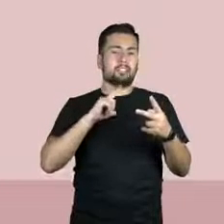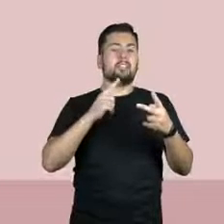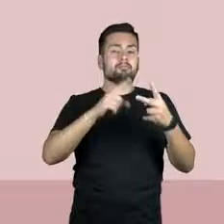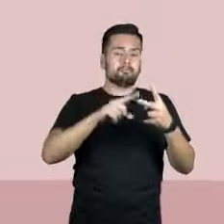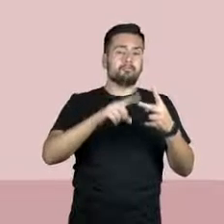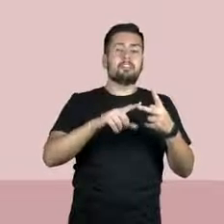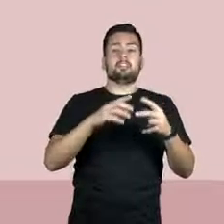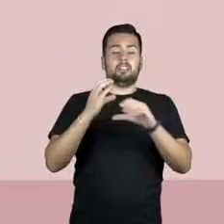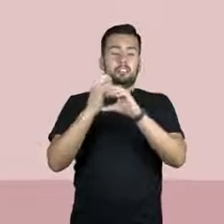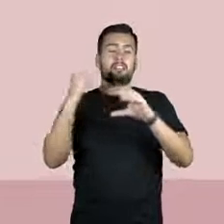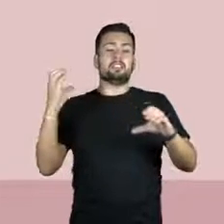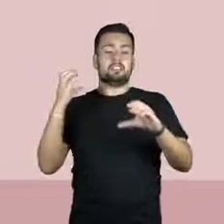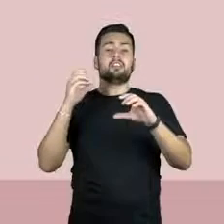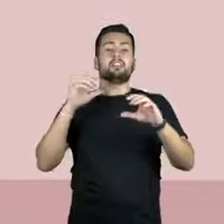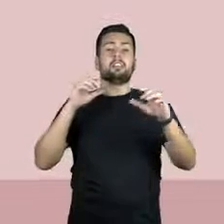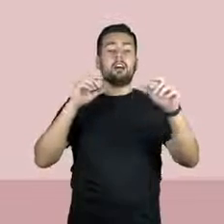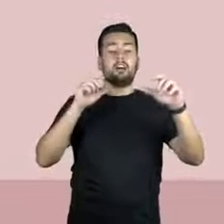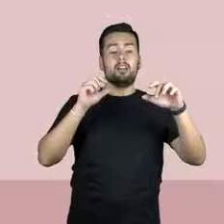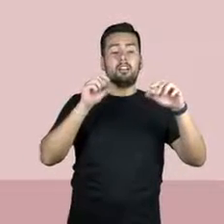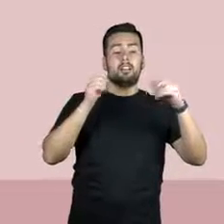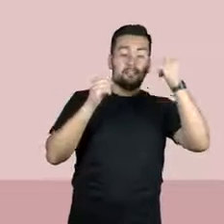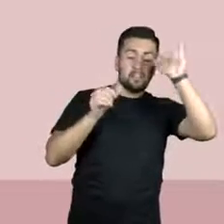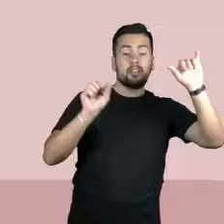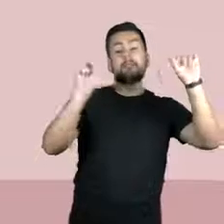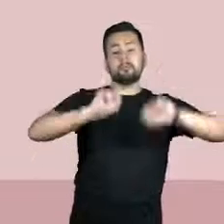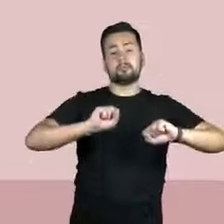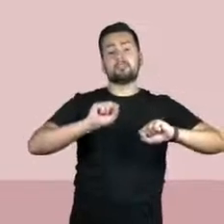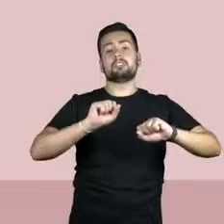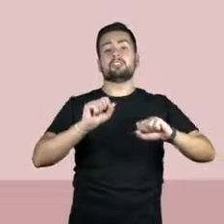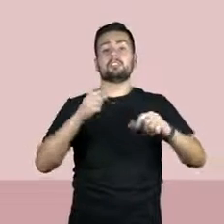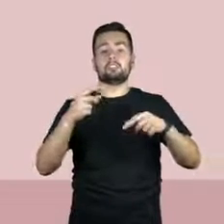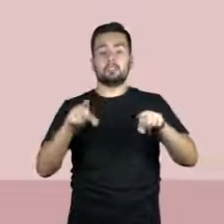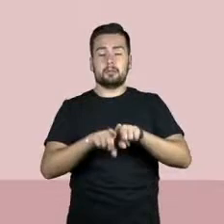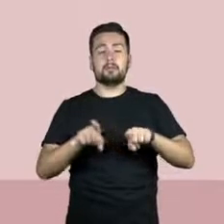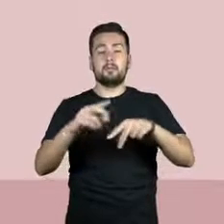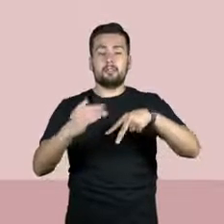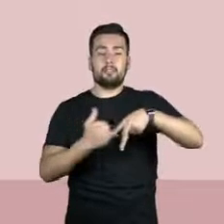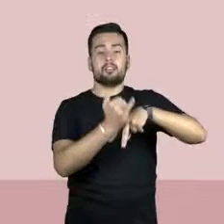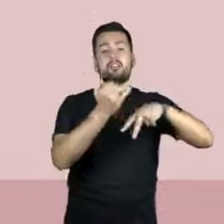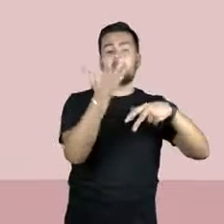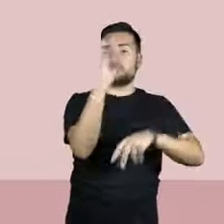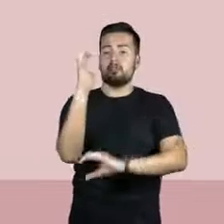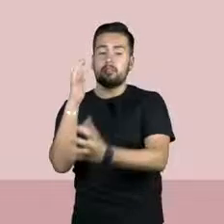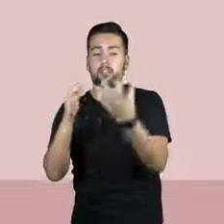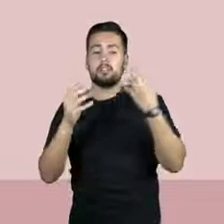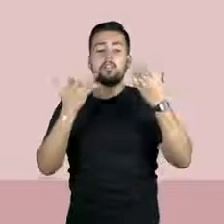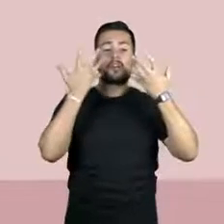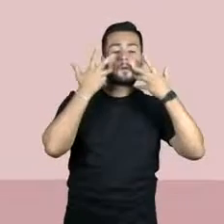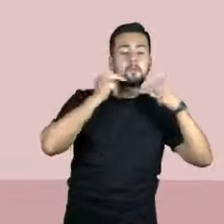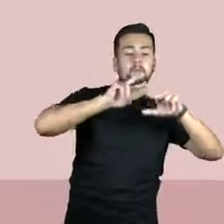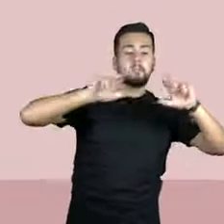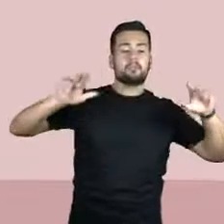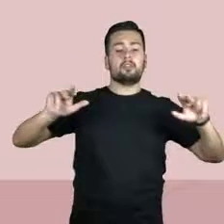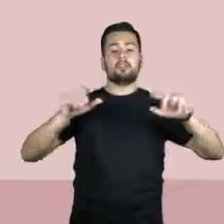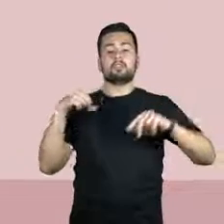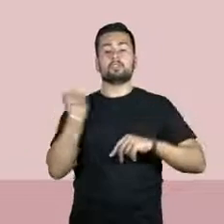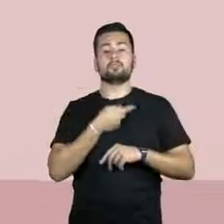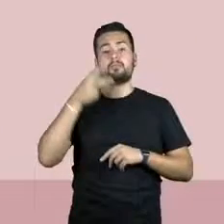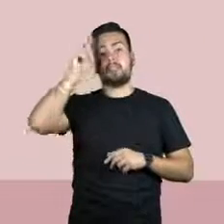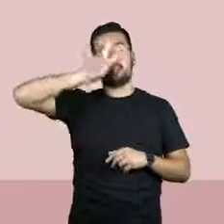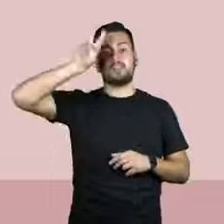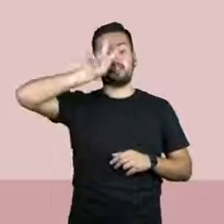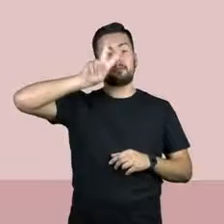essas pessoas, a essas vítimas, animais, meio ambiente, tudo mais, tá? E aqui a gente pode relembrar